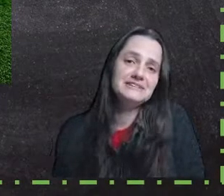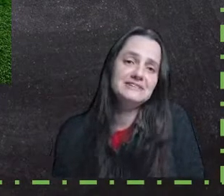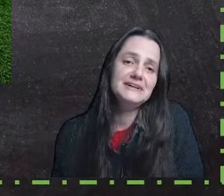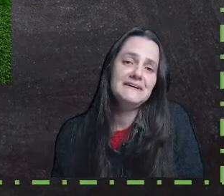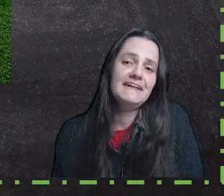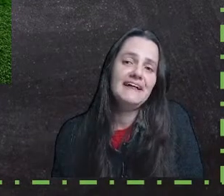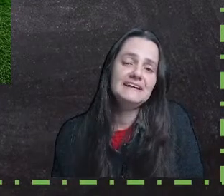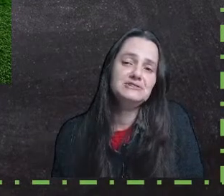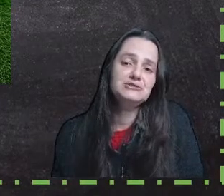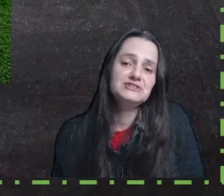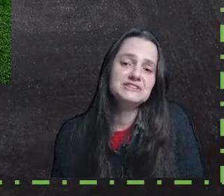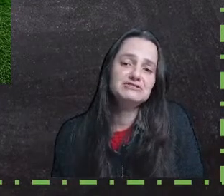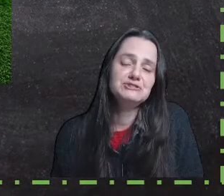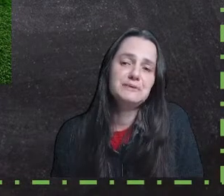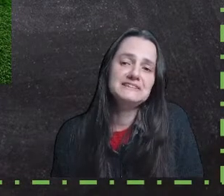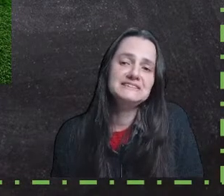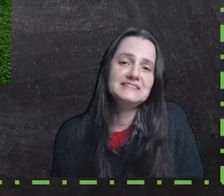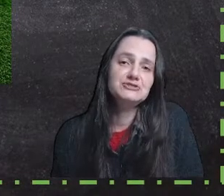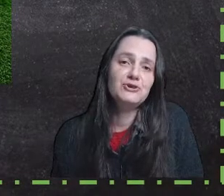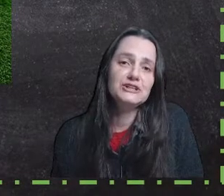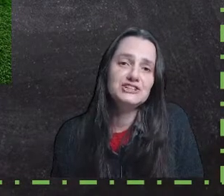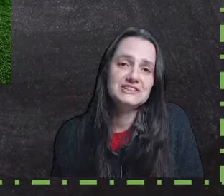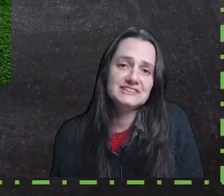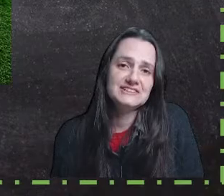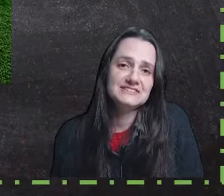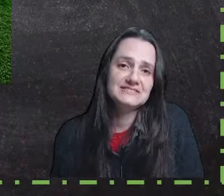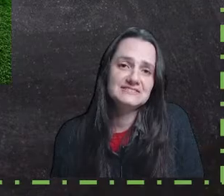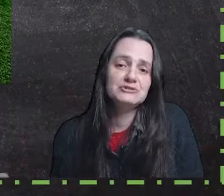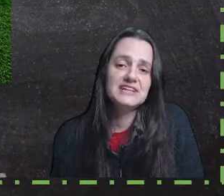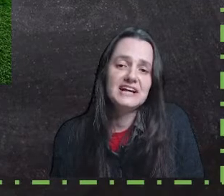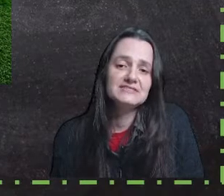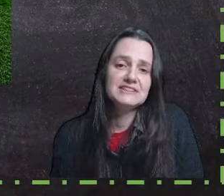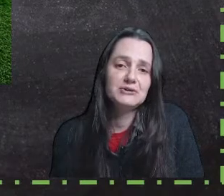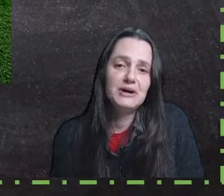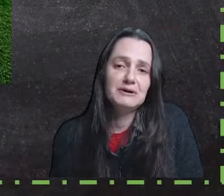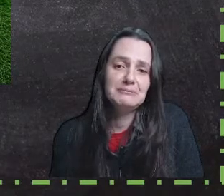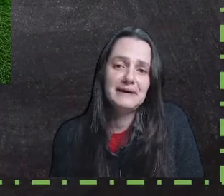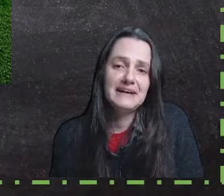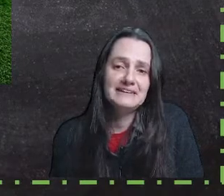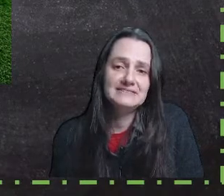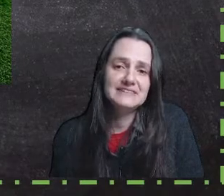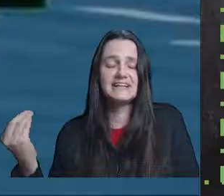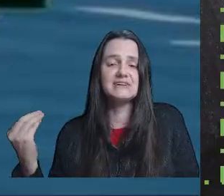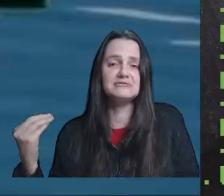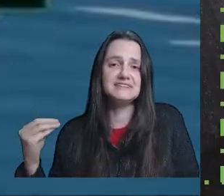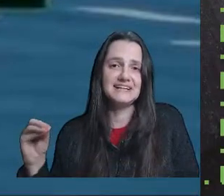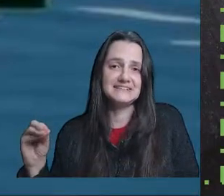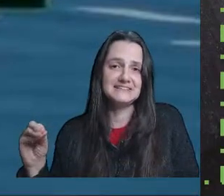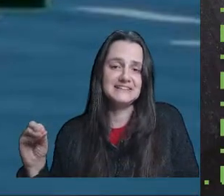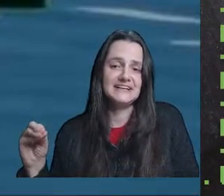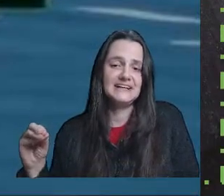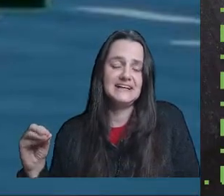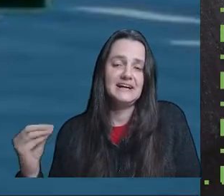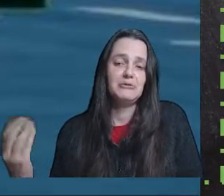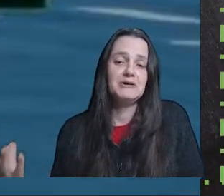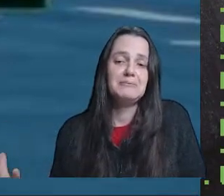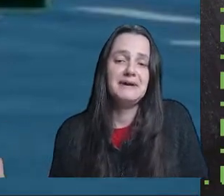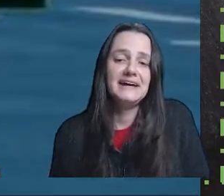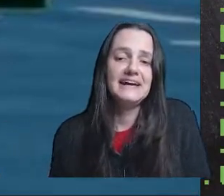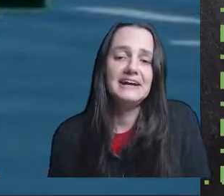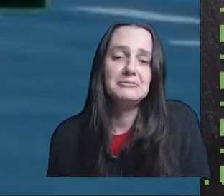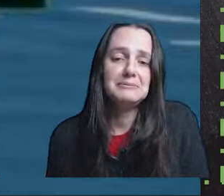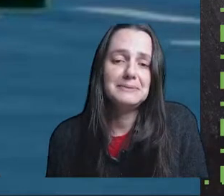do ser humano, é a introdução de espécies exóticas. Um dos casos é o aguapé. O que acontece?